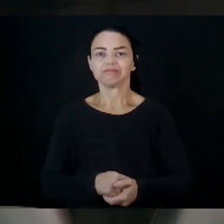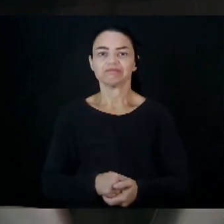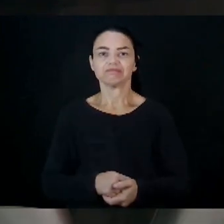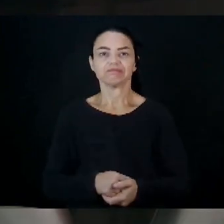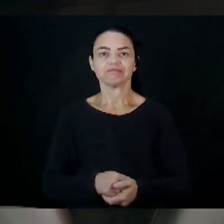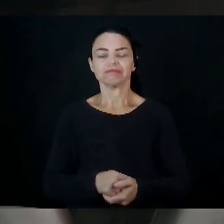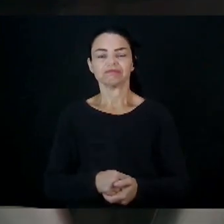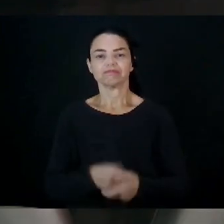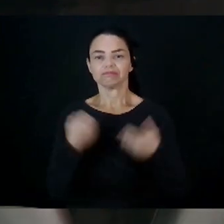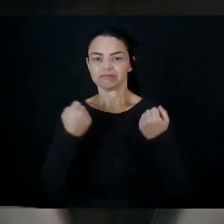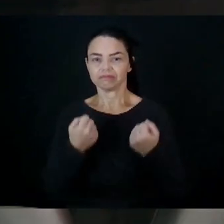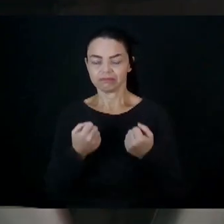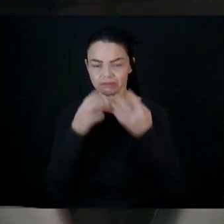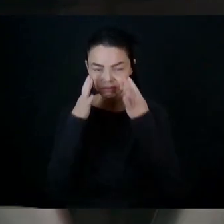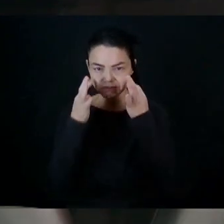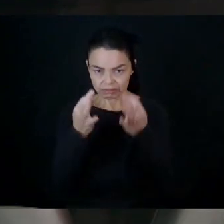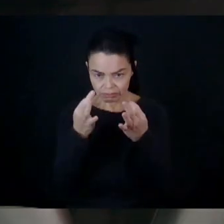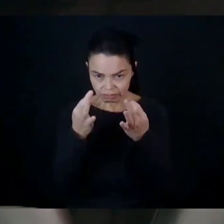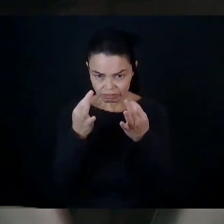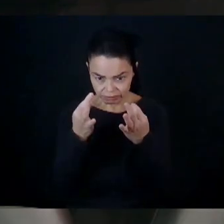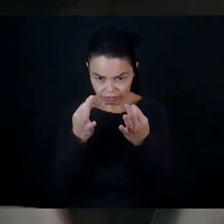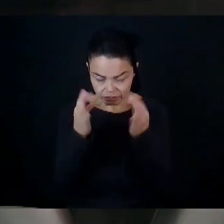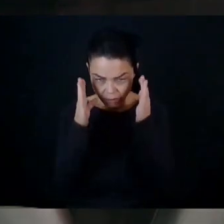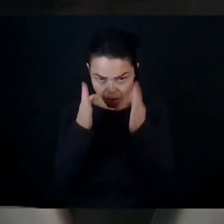sobrecarregar a atenção. Uhum.